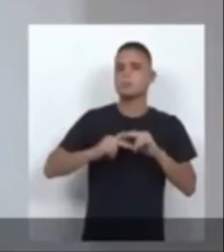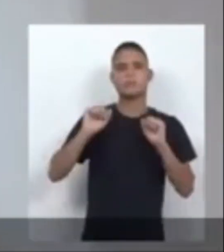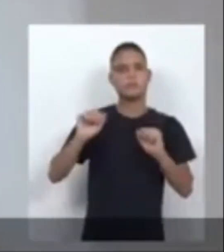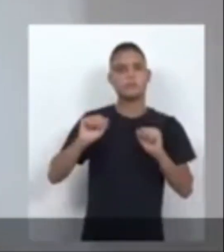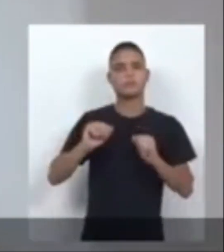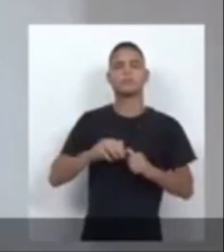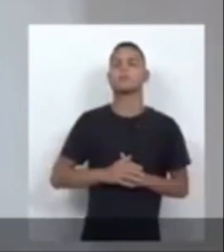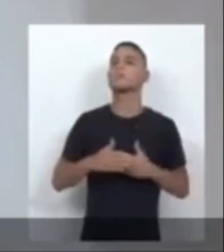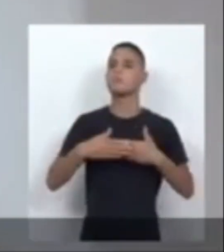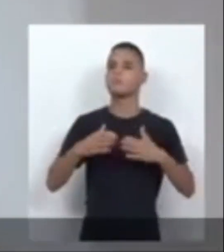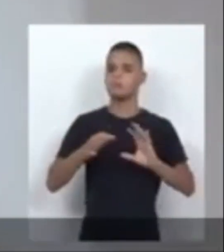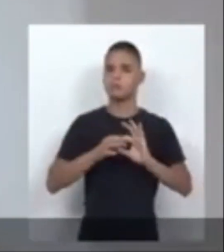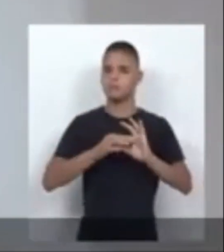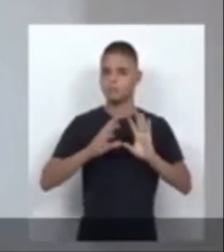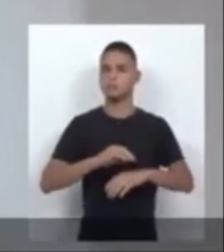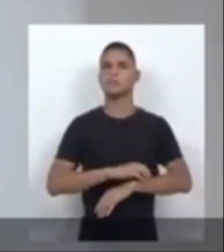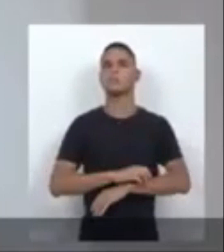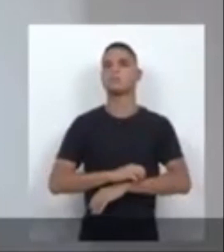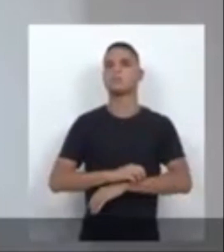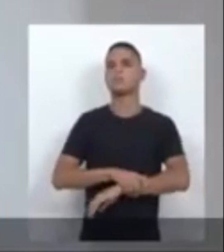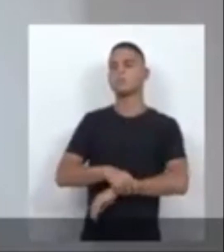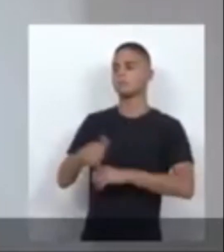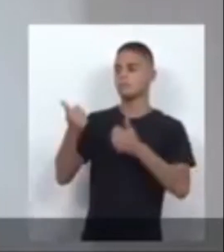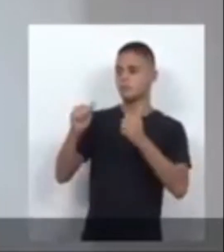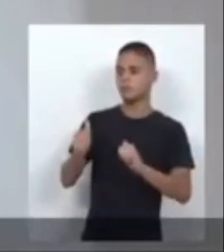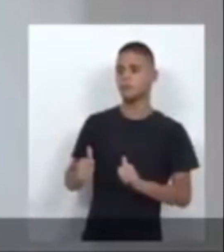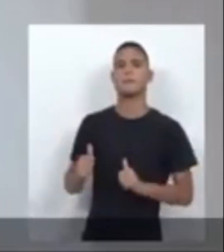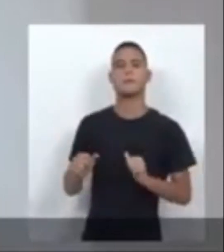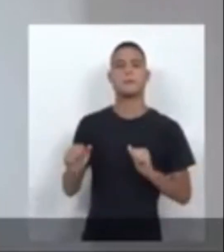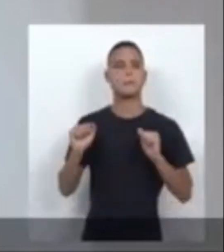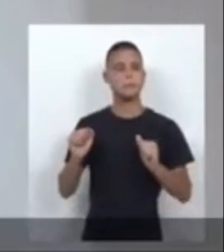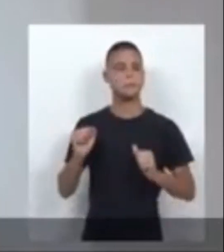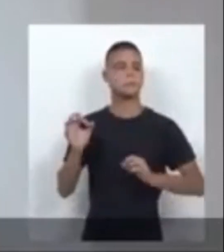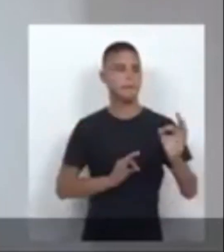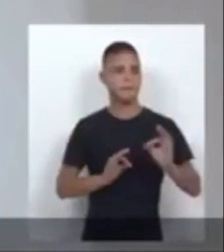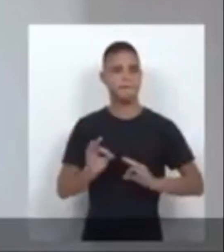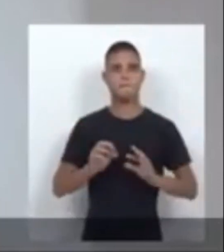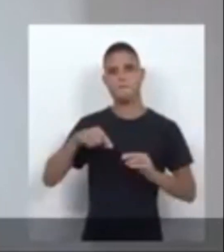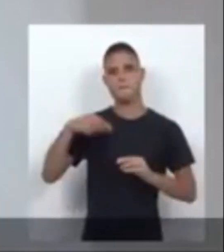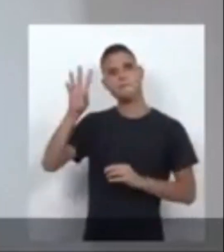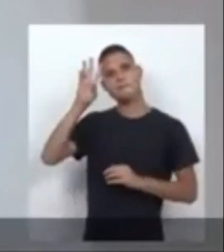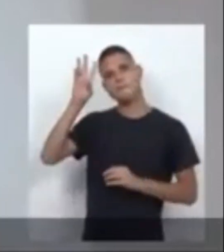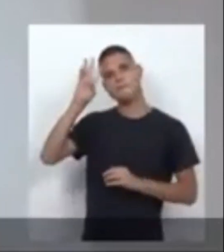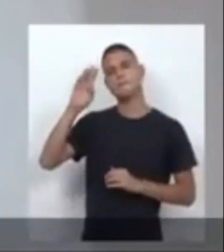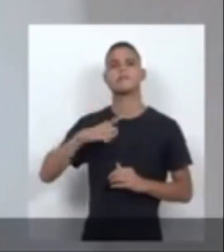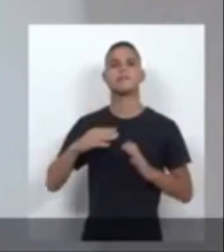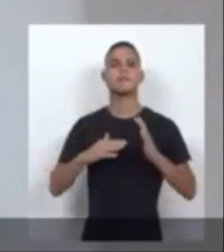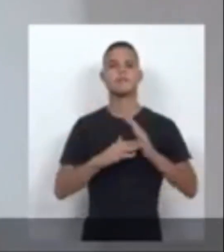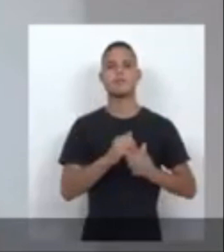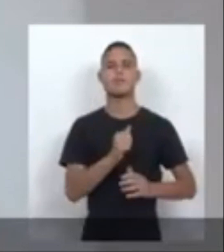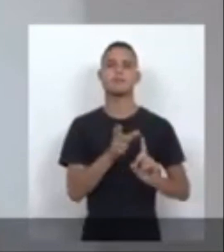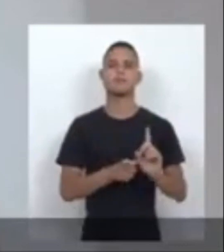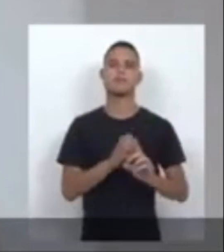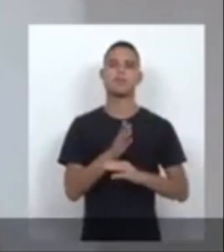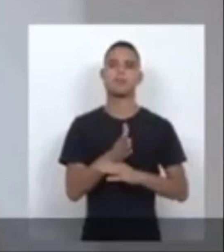o processo de avaliação, com a primeira etapa da definição de participantes na próxima quarta-feira. Então, logo já